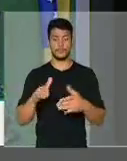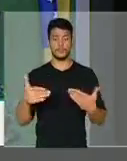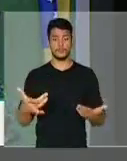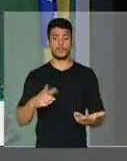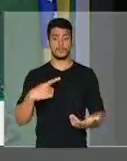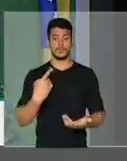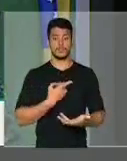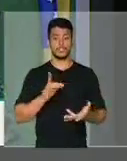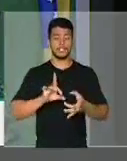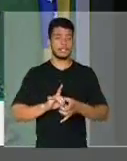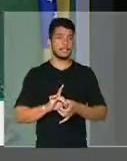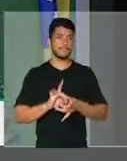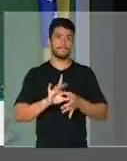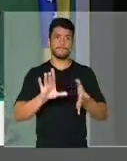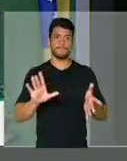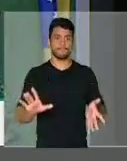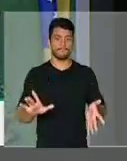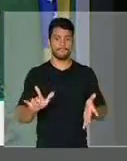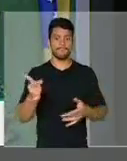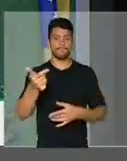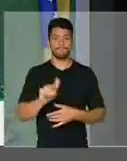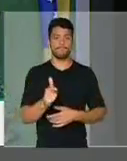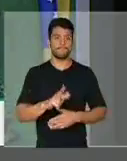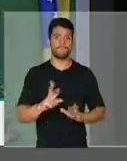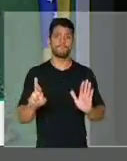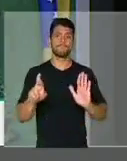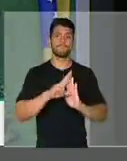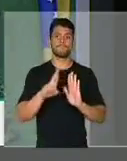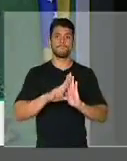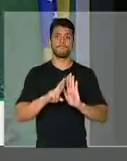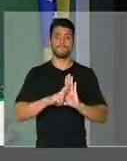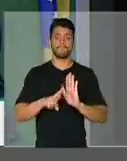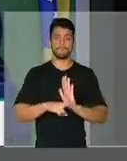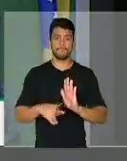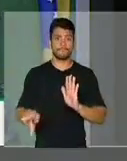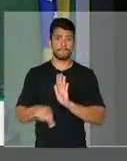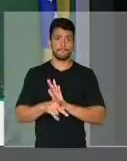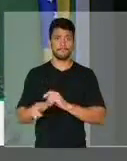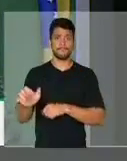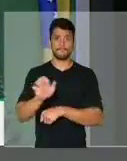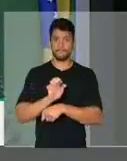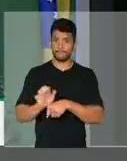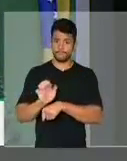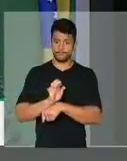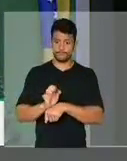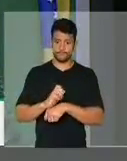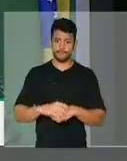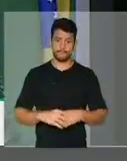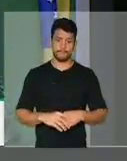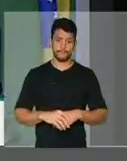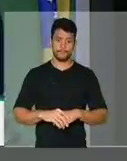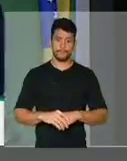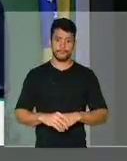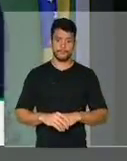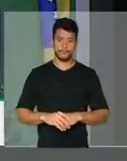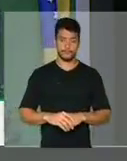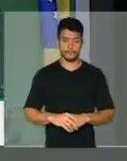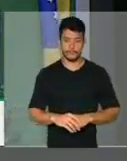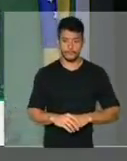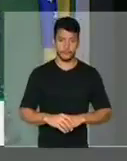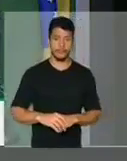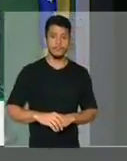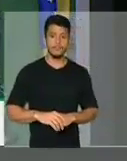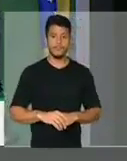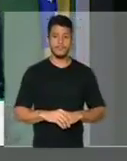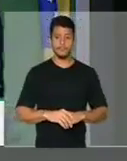plena liberdade para não haver regulamentação estatal sobre a rede mundial nos